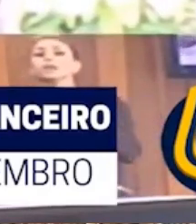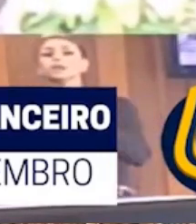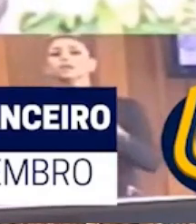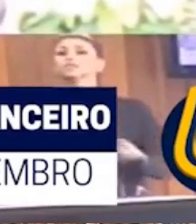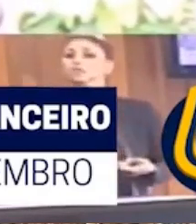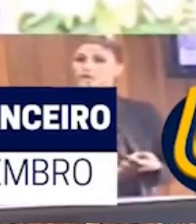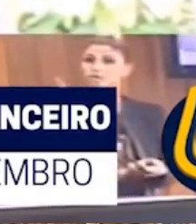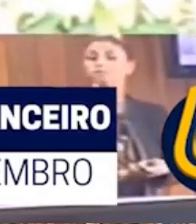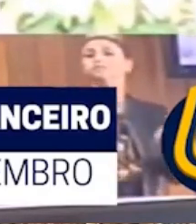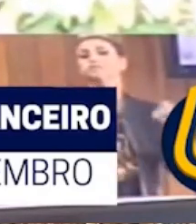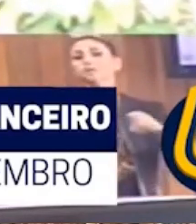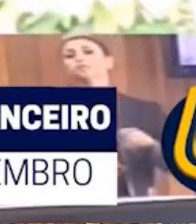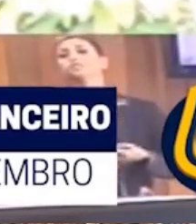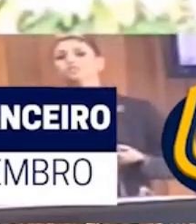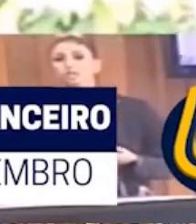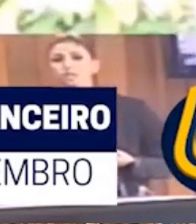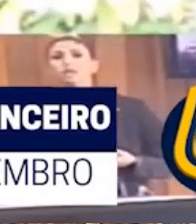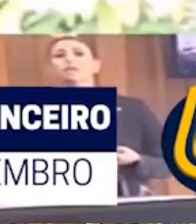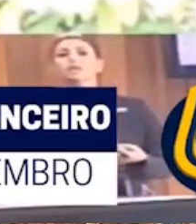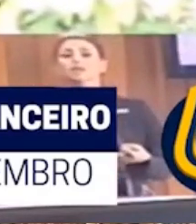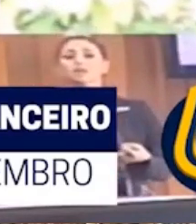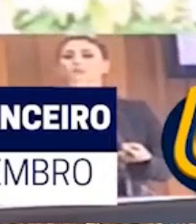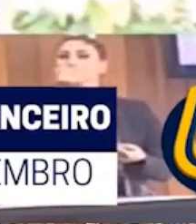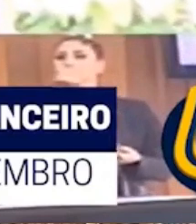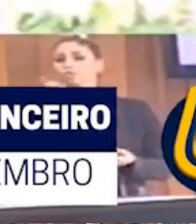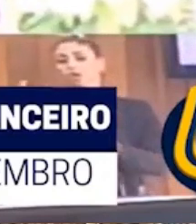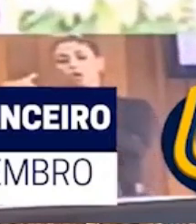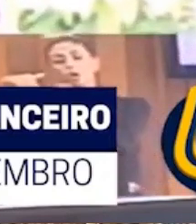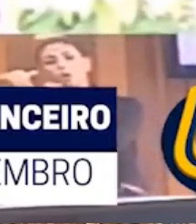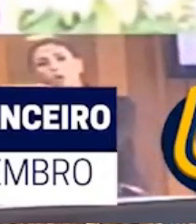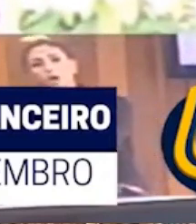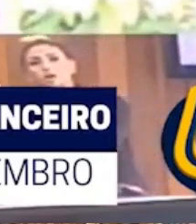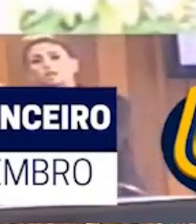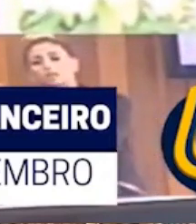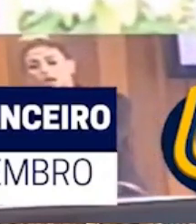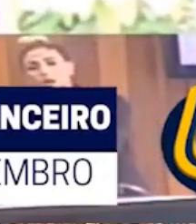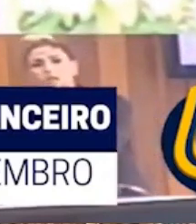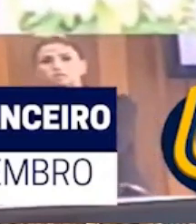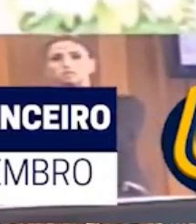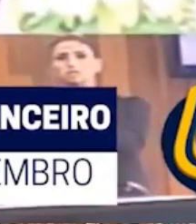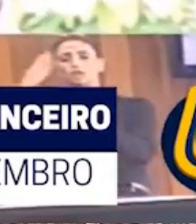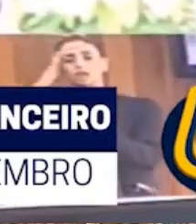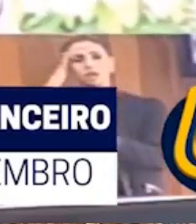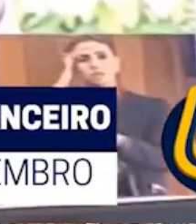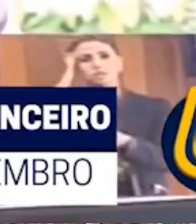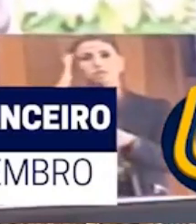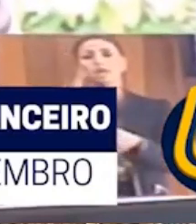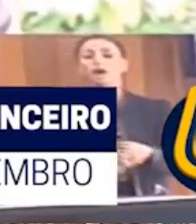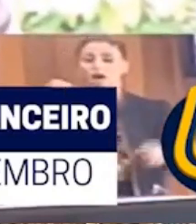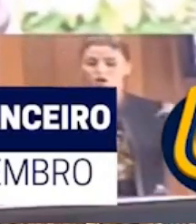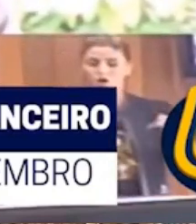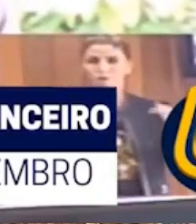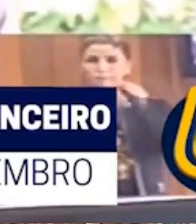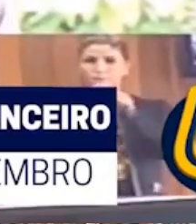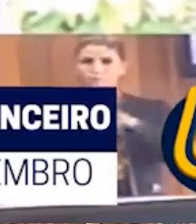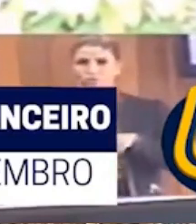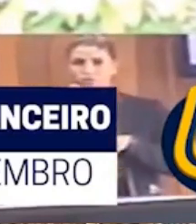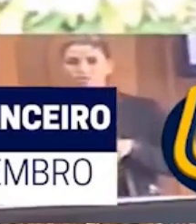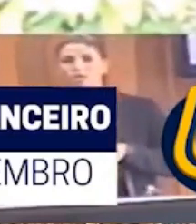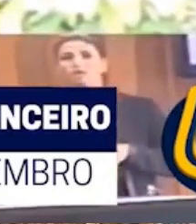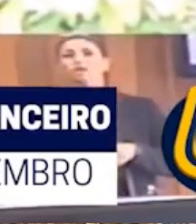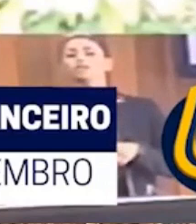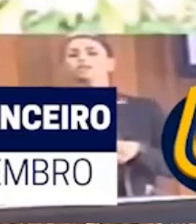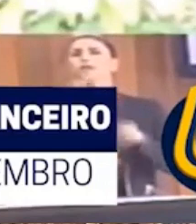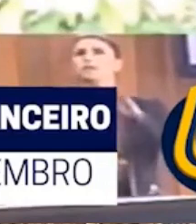de cumprirmos os nossos compromissos com os pagamentos do precatórios. Este mês de janeiro, há